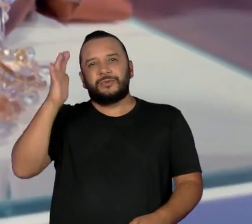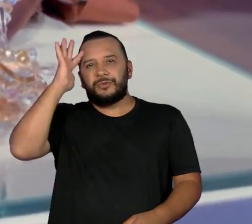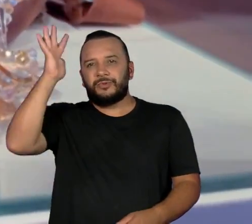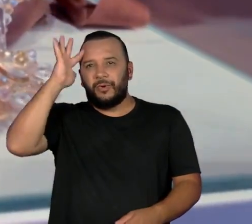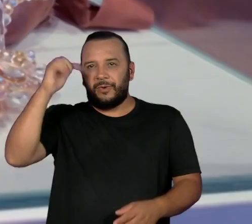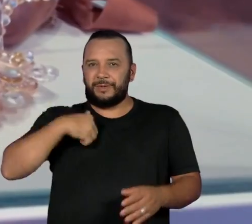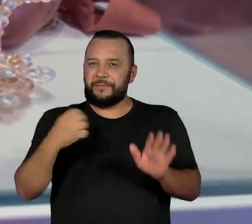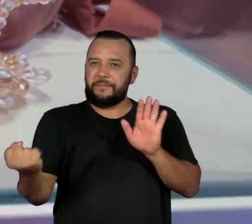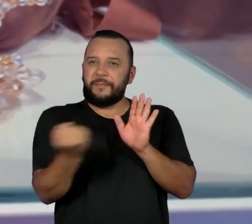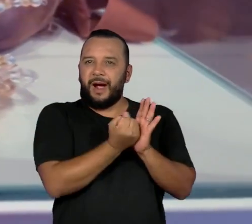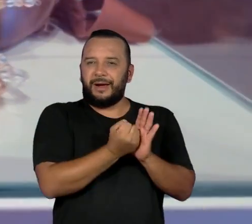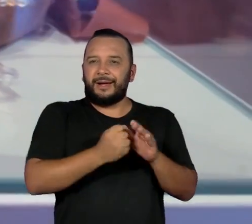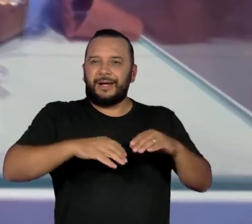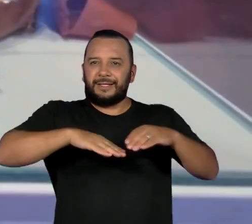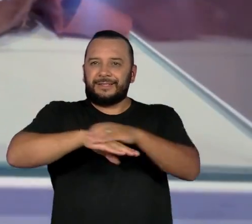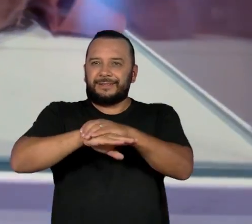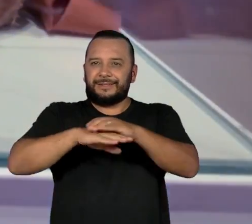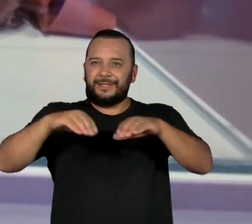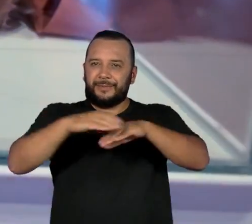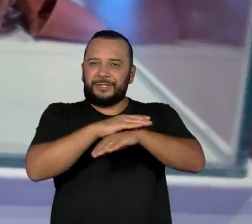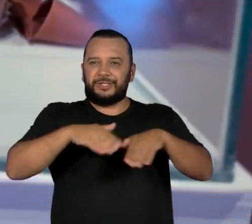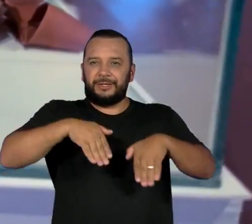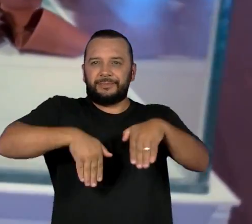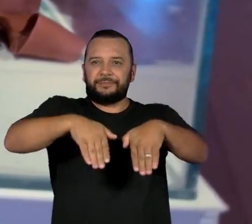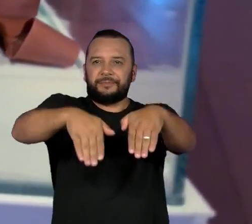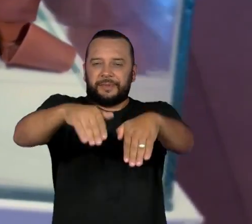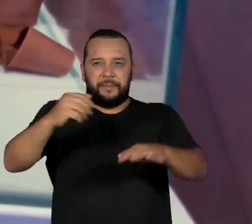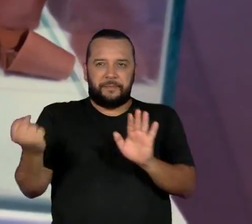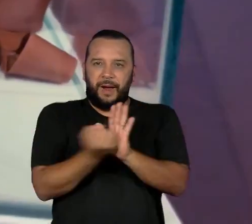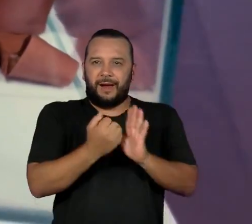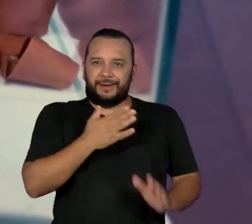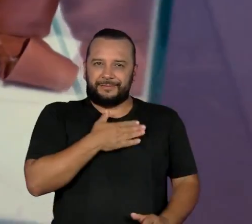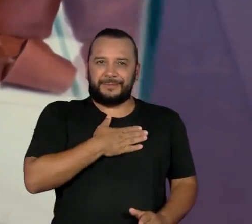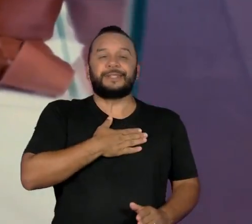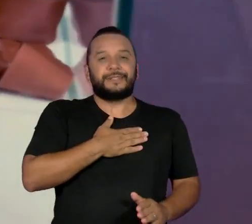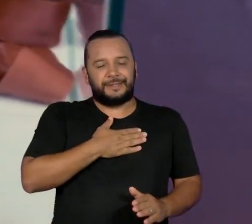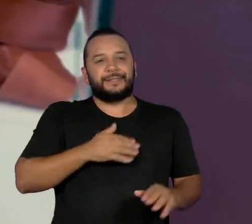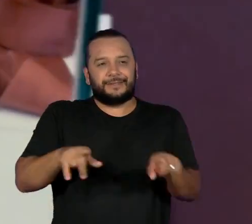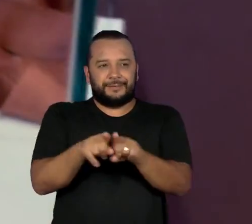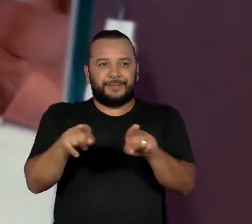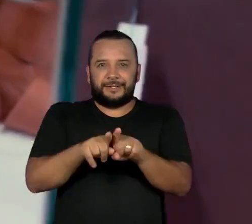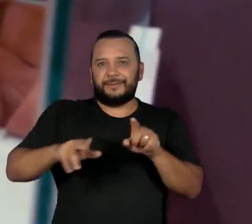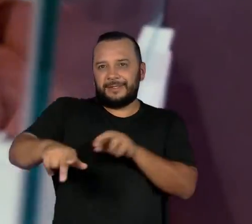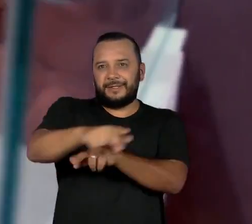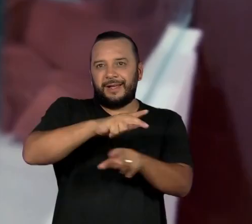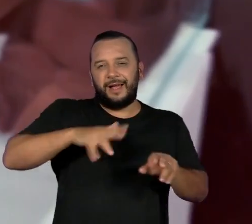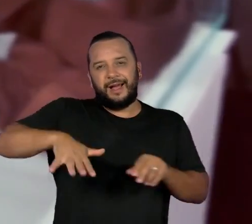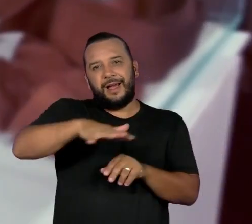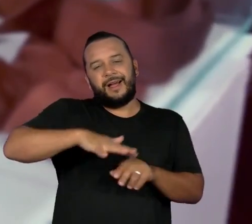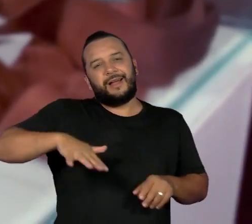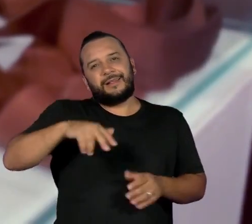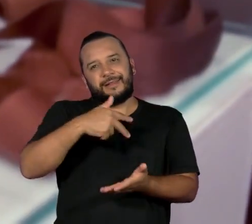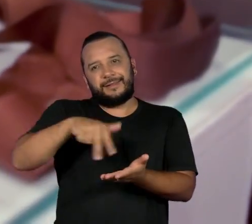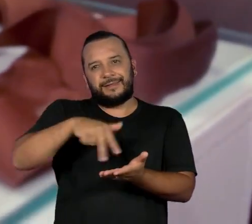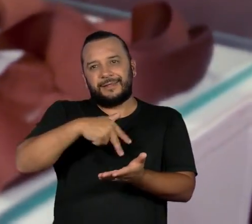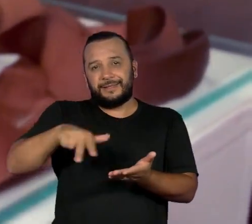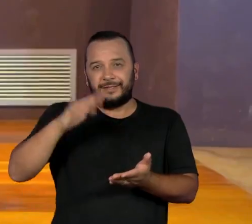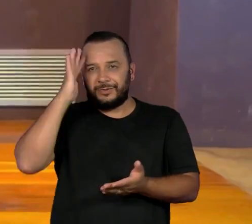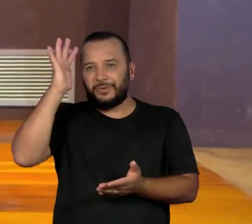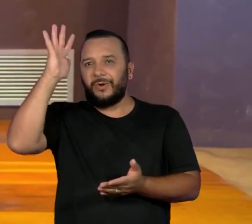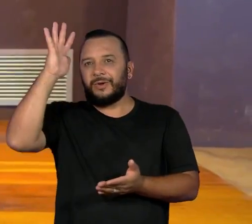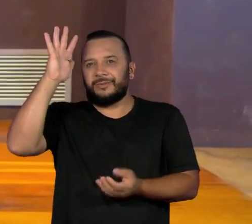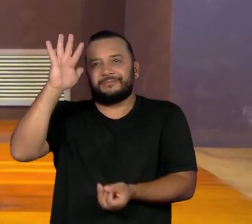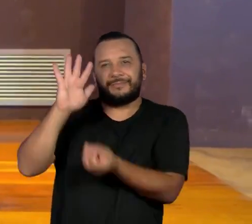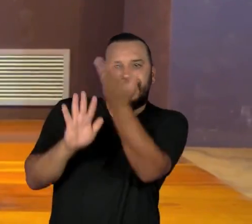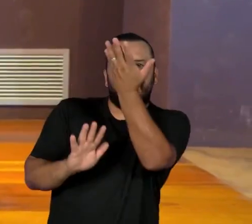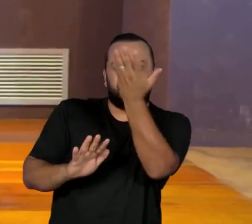marca de sapatilhas, né? Realmente diversificar o mundo da dança da melhor maneira possível e trazer esse sonho para uma realidade. A gente